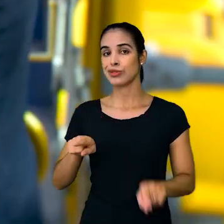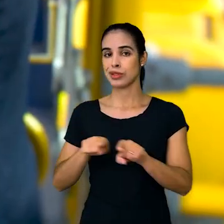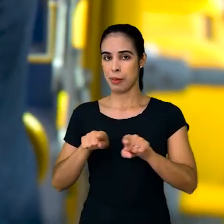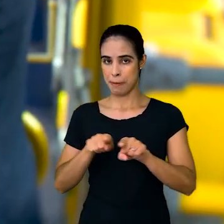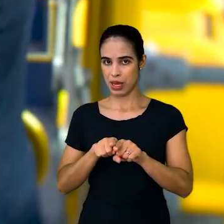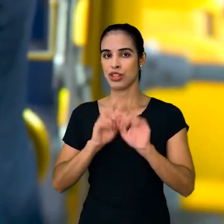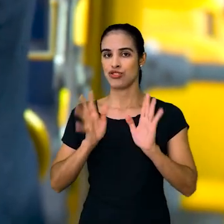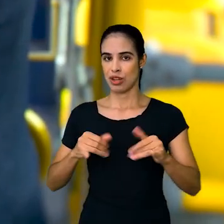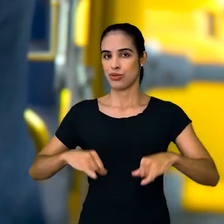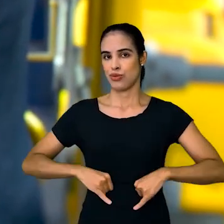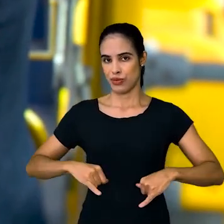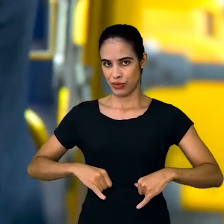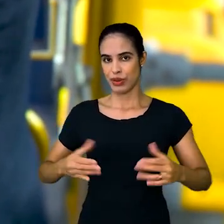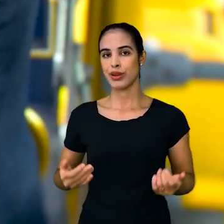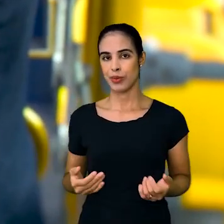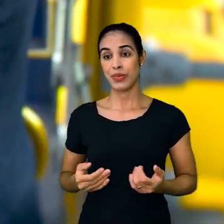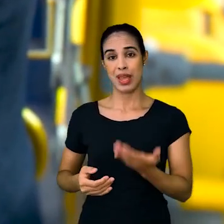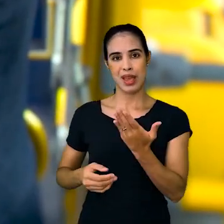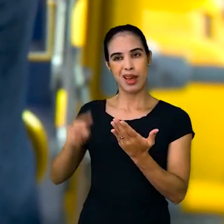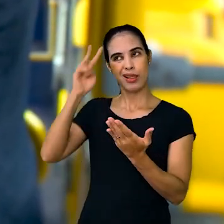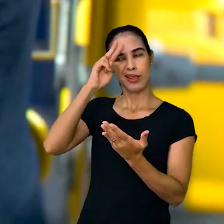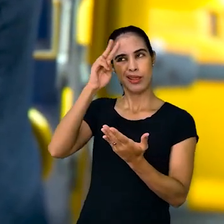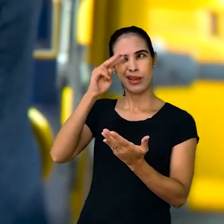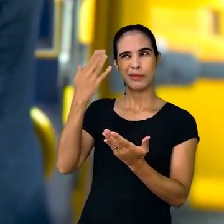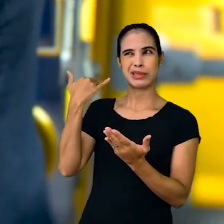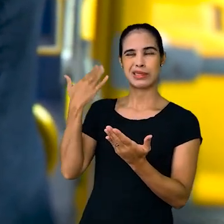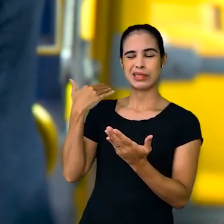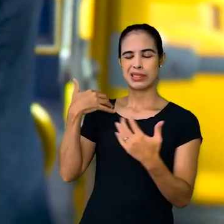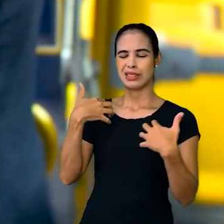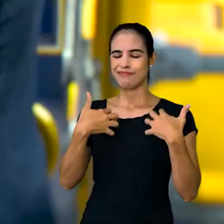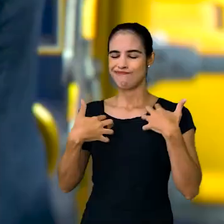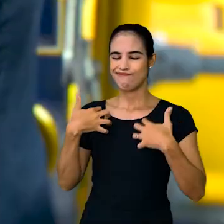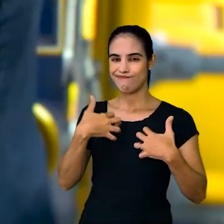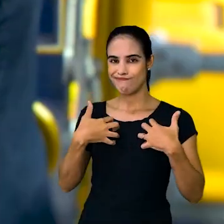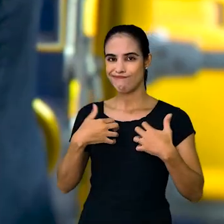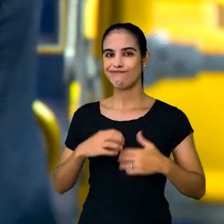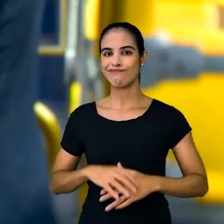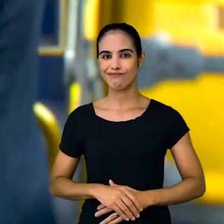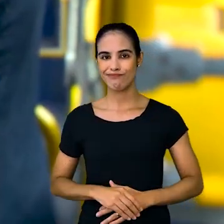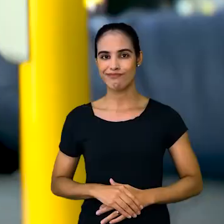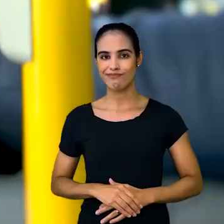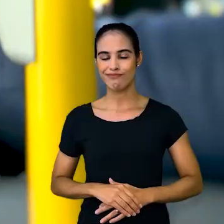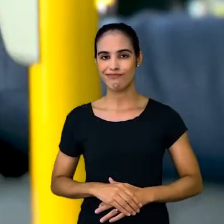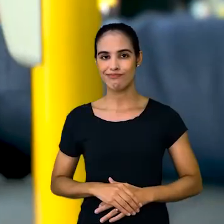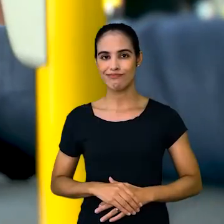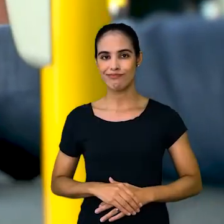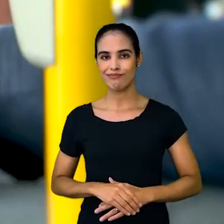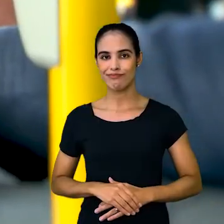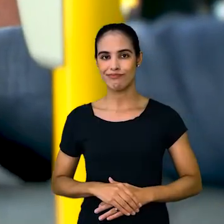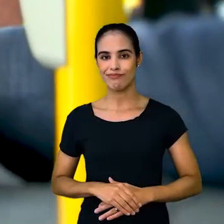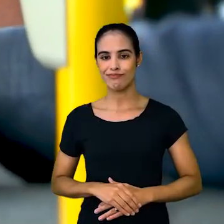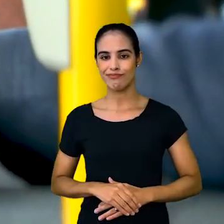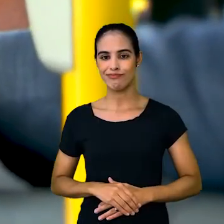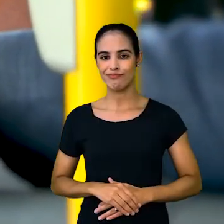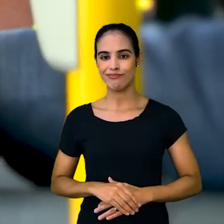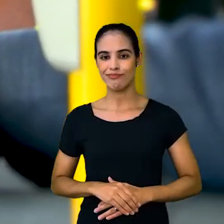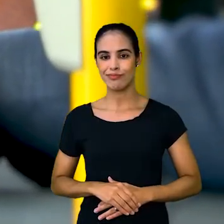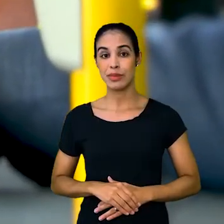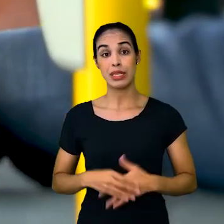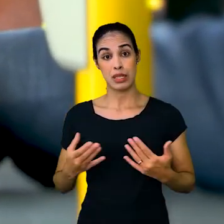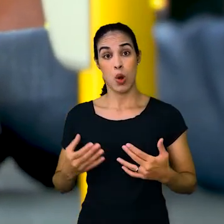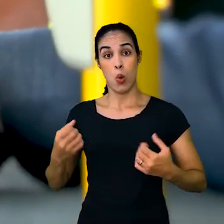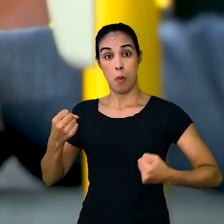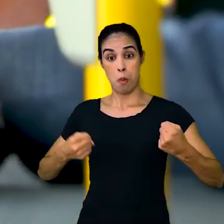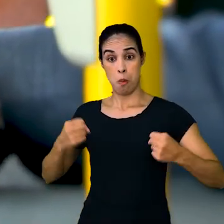As lembranças do medo ainda tiram o sono do cobrador de ônibus. O motorista parou pensando que ele era